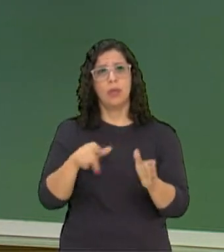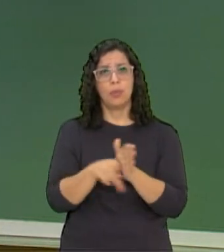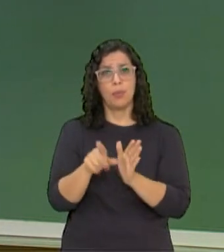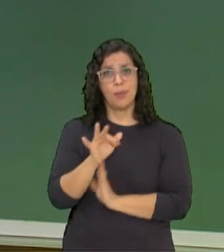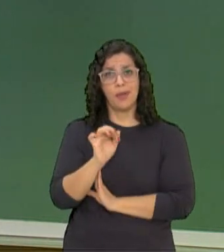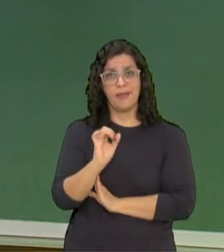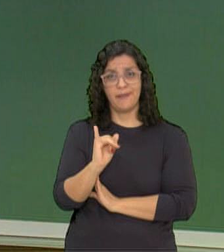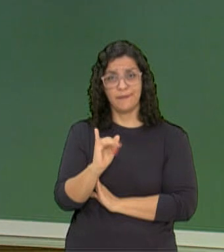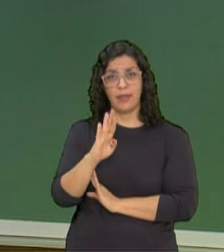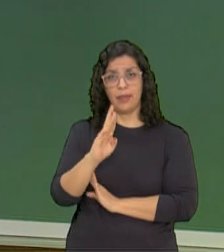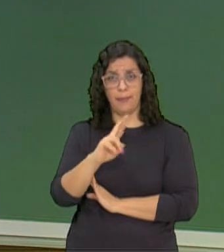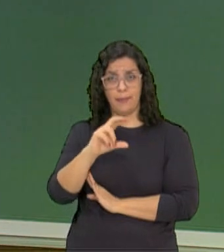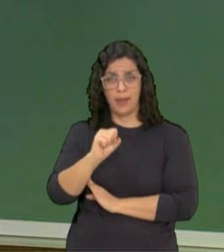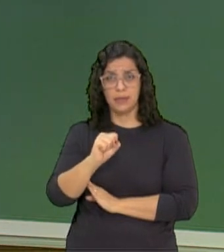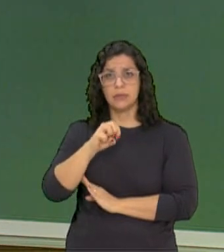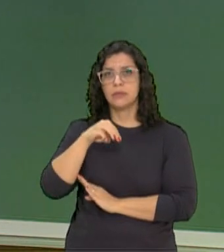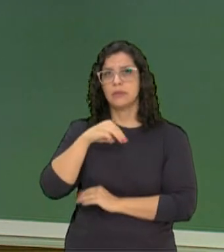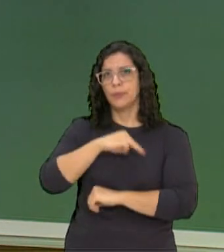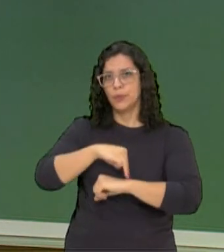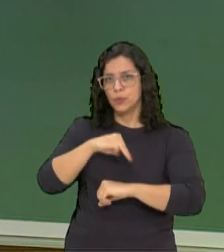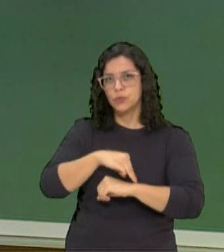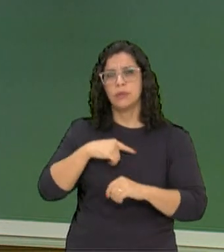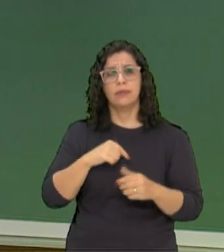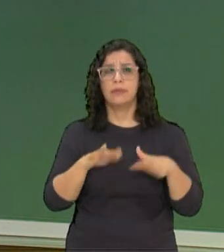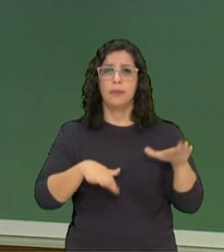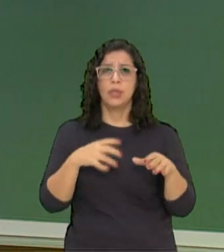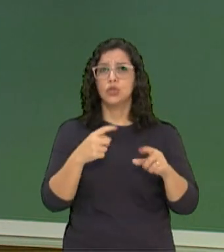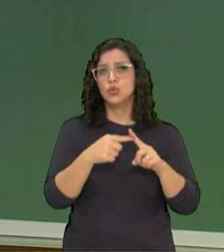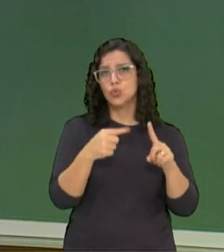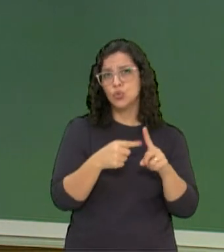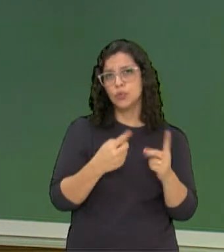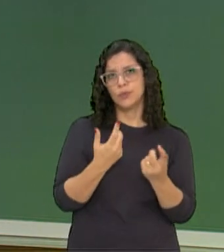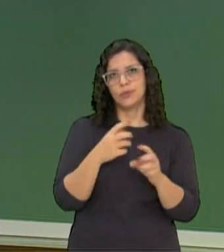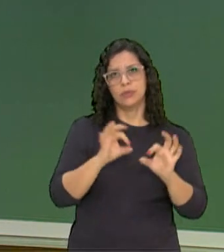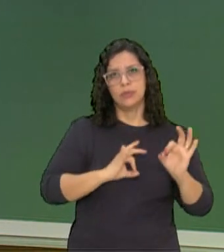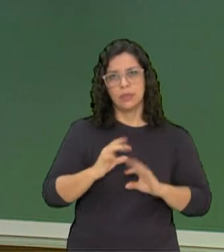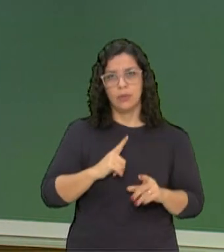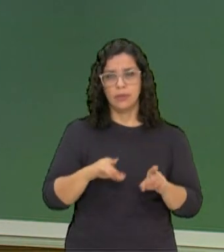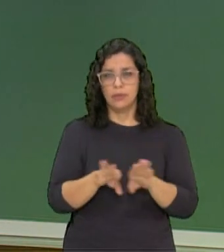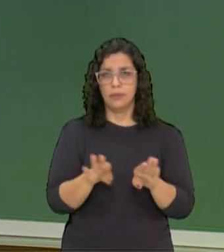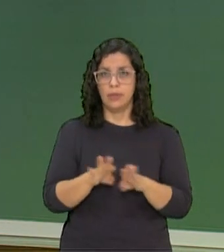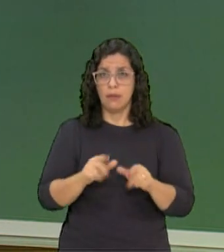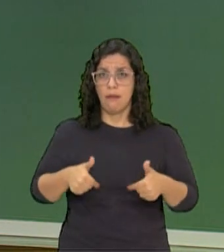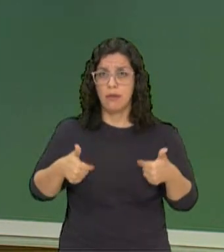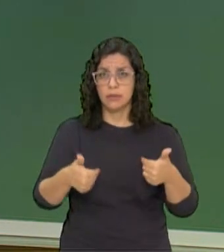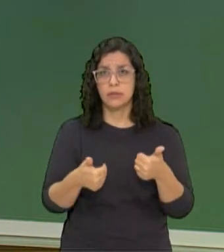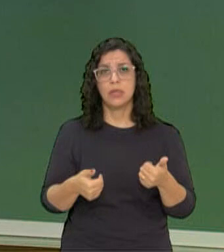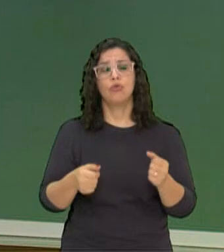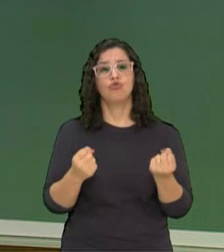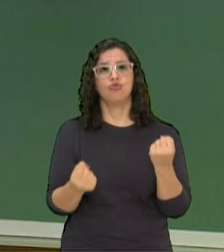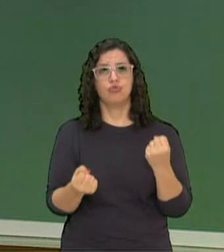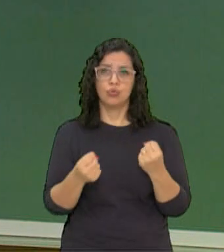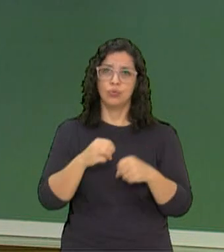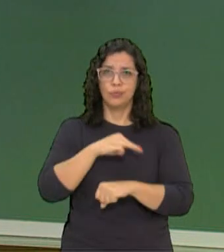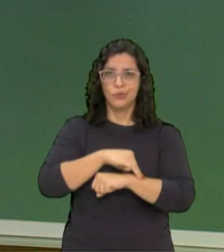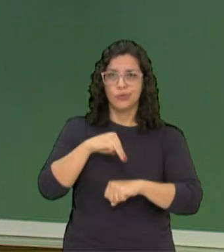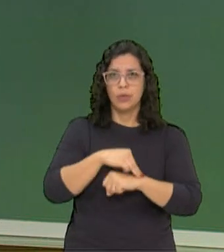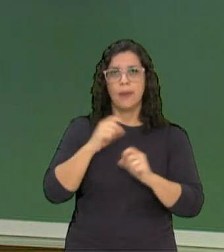fibras musculares. Aí vai ser de um ou mais núcleos conforme, né, o tipo celular. A ação muscular pode ser voluntária ou